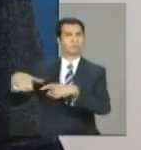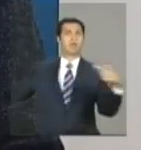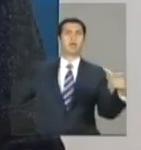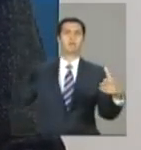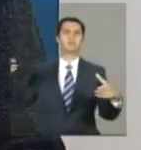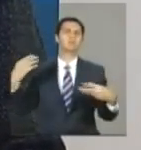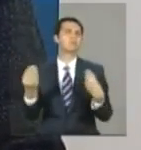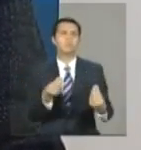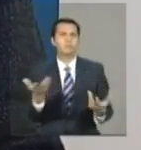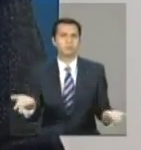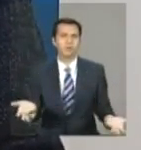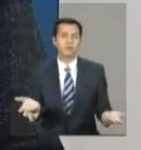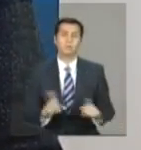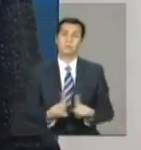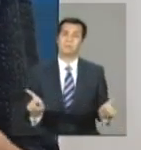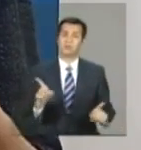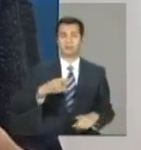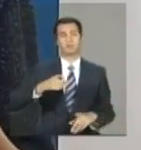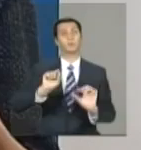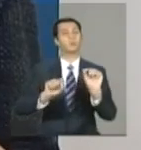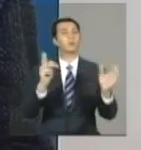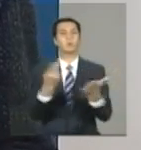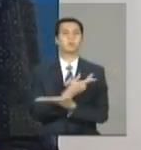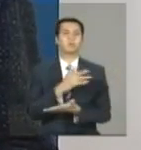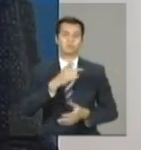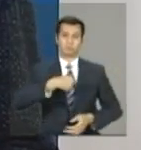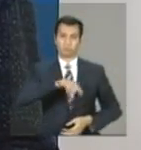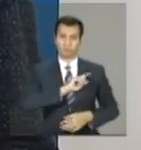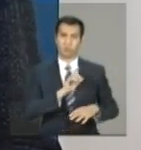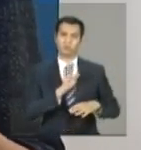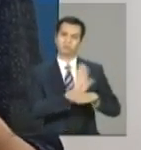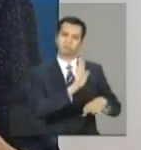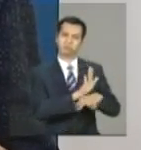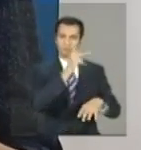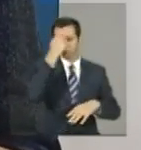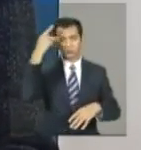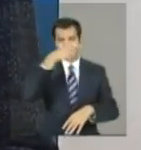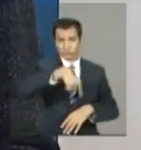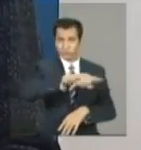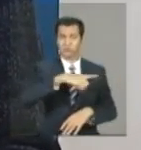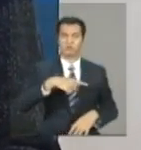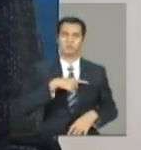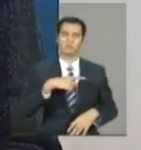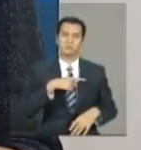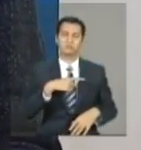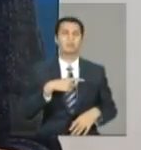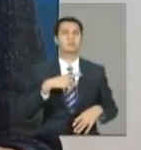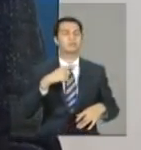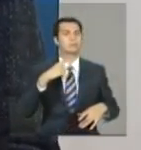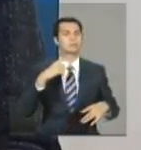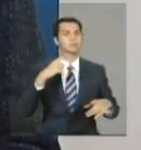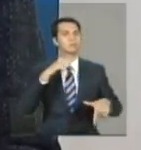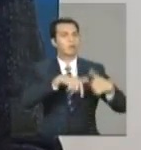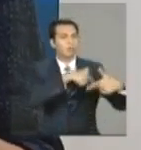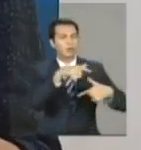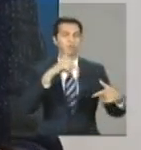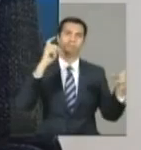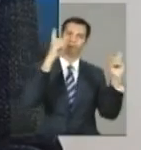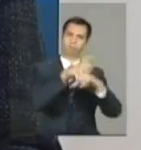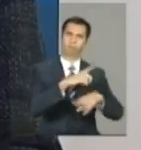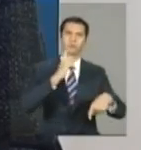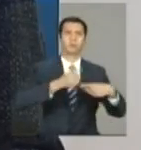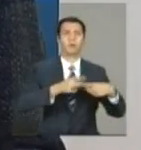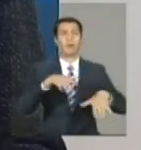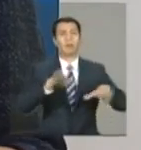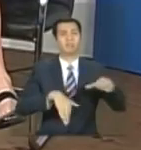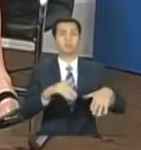de renda muito alta, ou seja, tem rendimentos muito instáveis, porque o vínculo com o mercado de trabalho, principalmente com o mercado formal, é